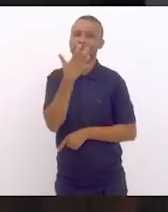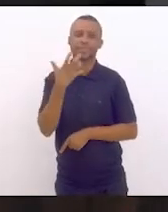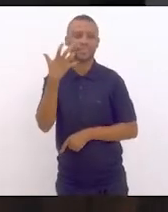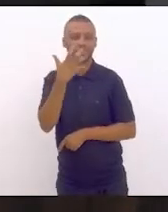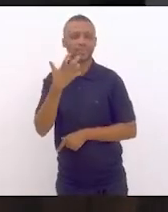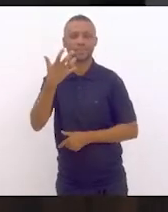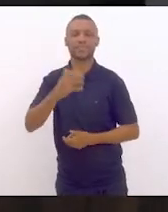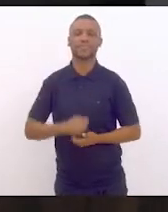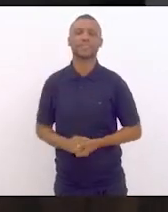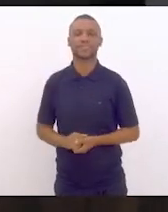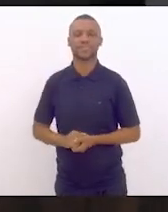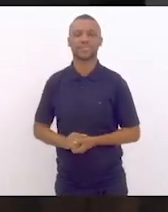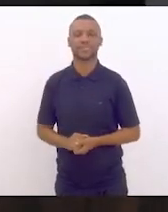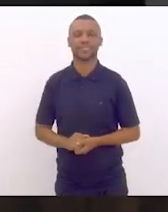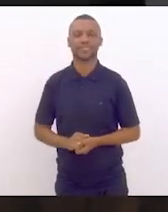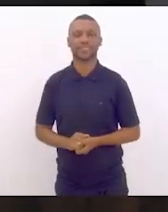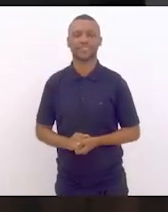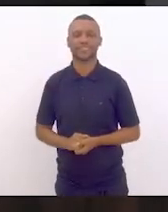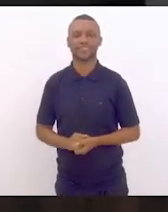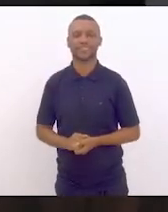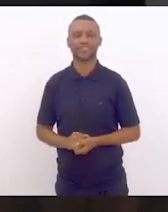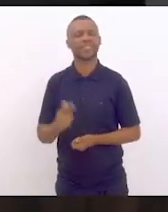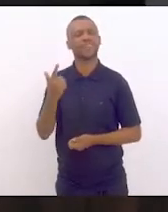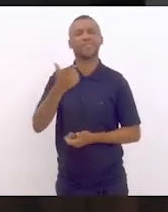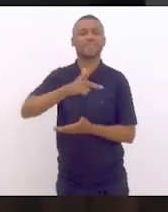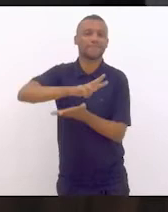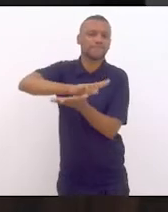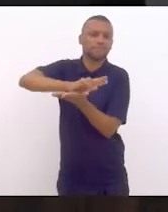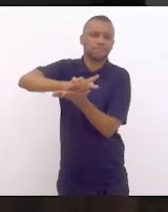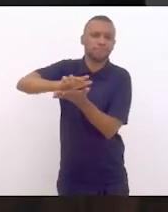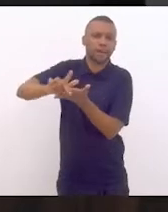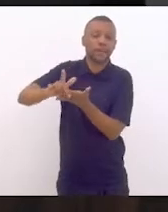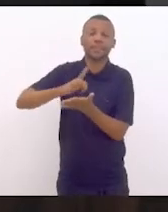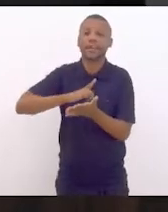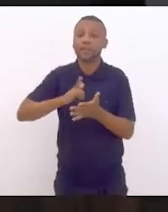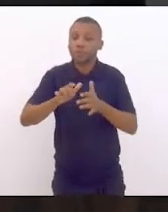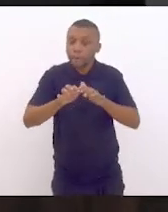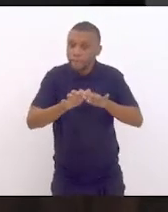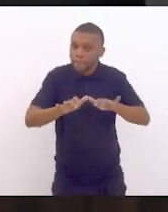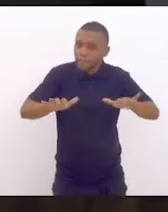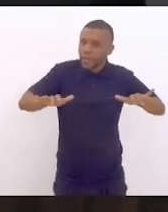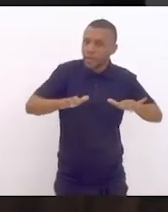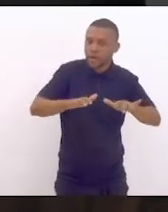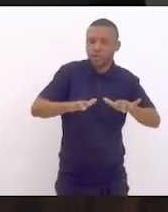É, tem outras. Fiz do piano à viola.